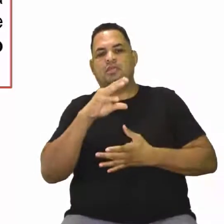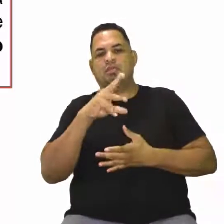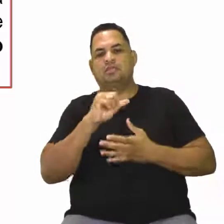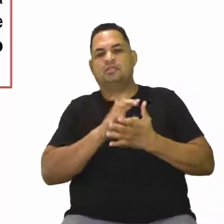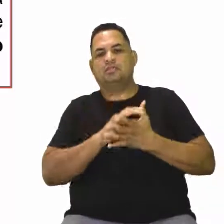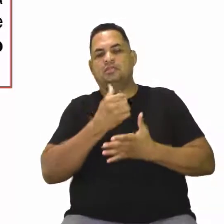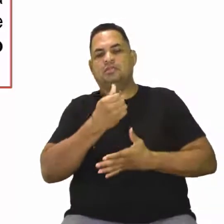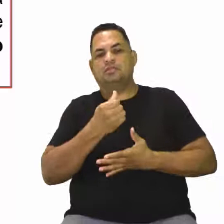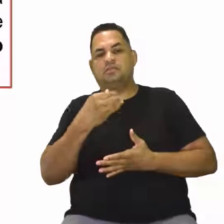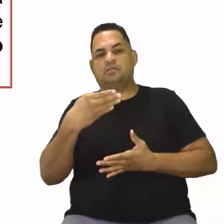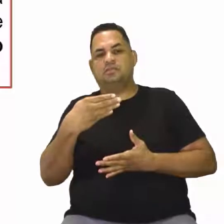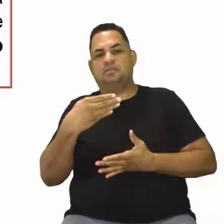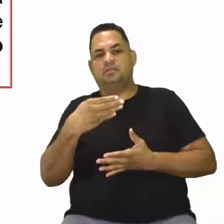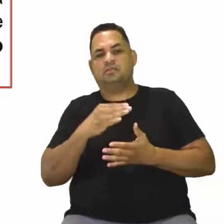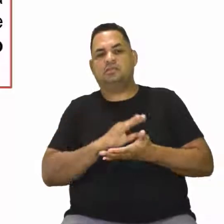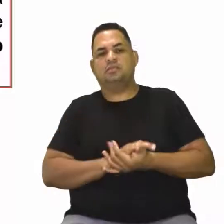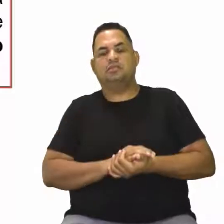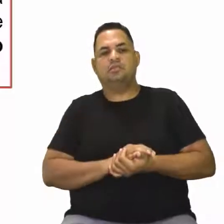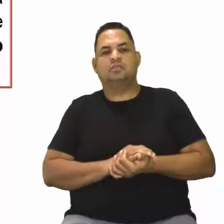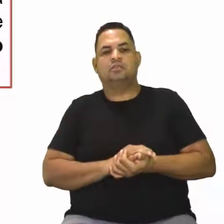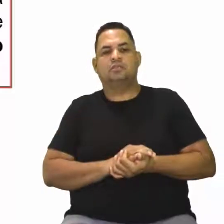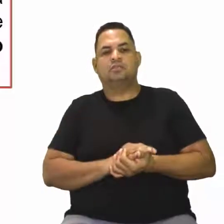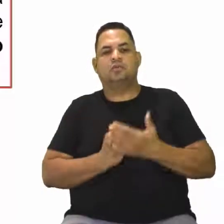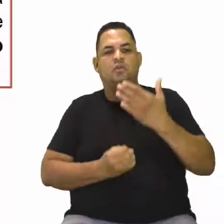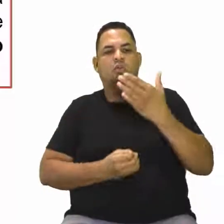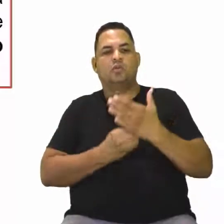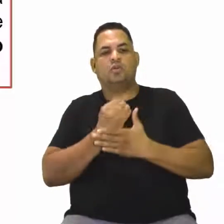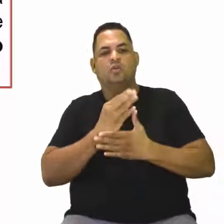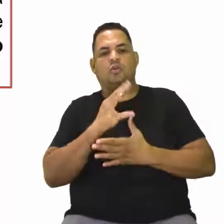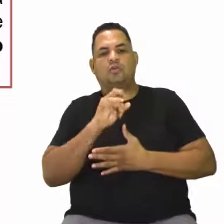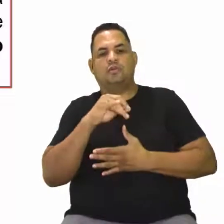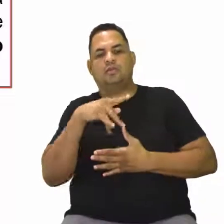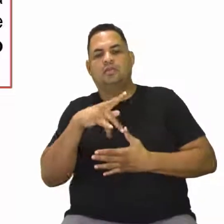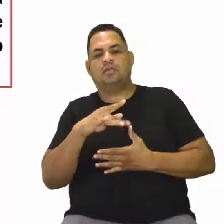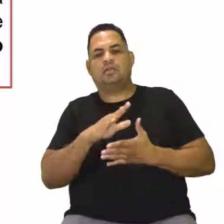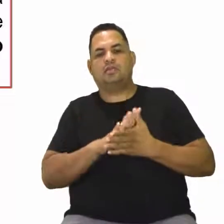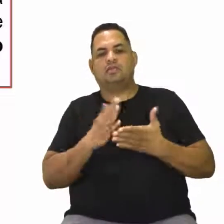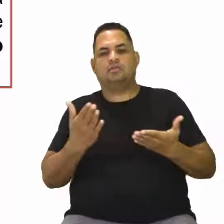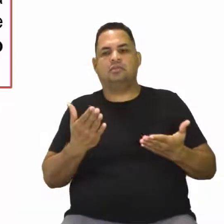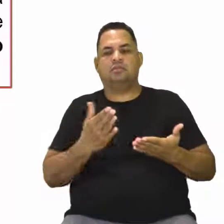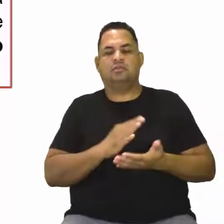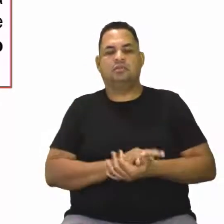Em 64, vai ser fundada essa OLP.